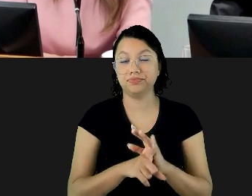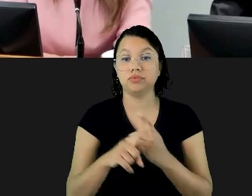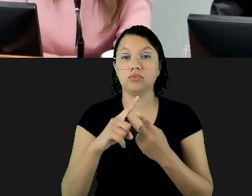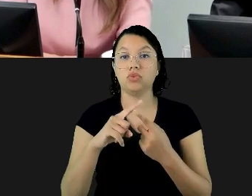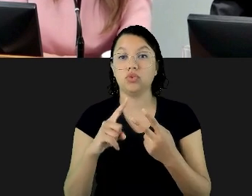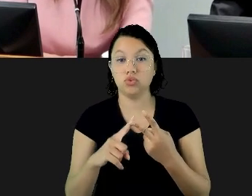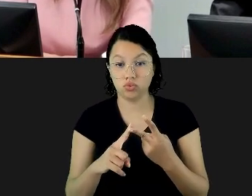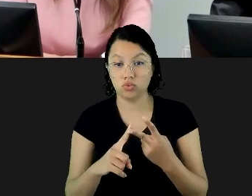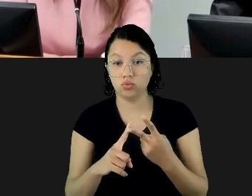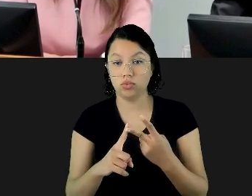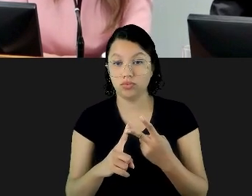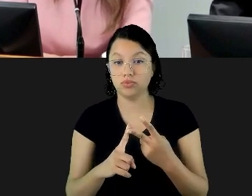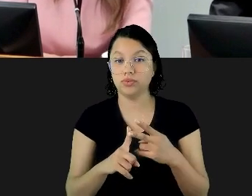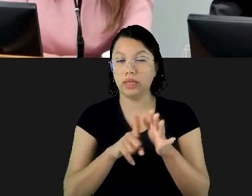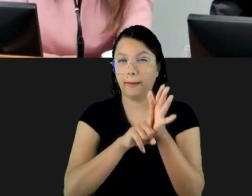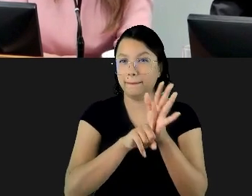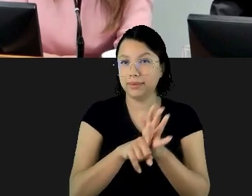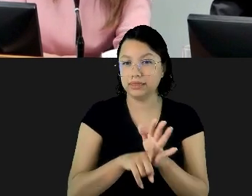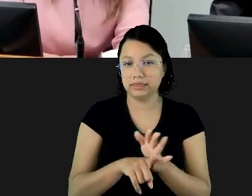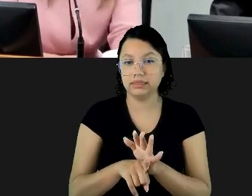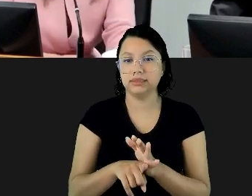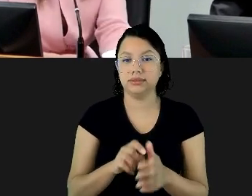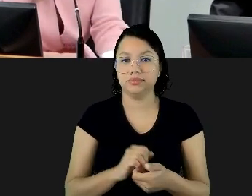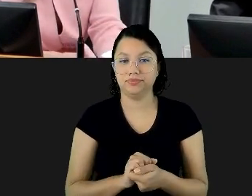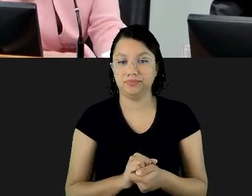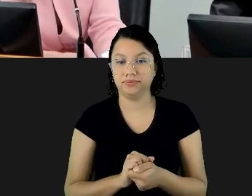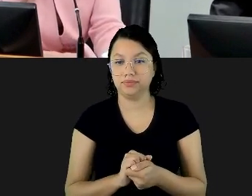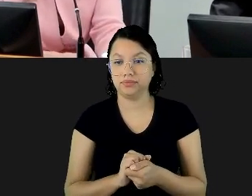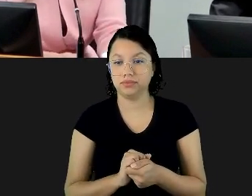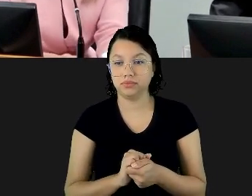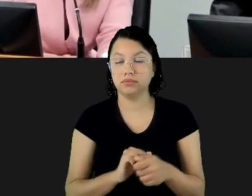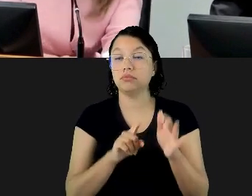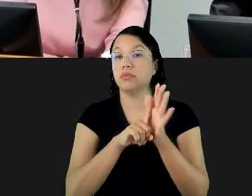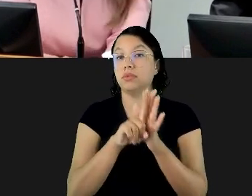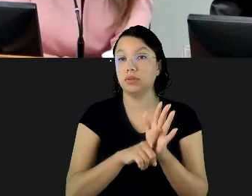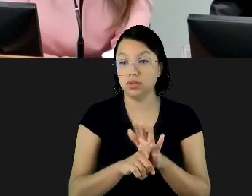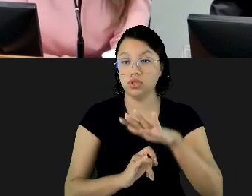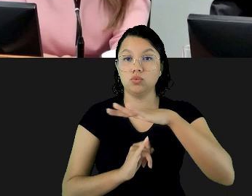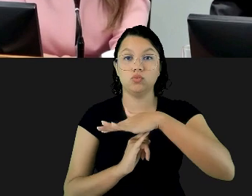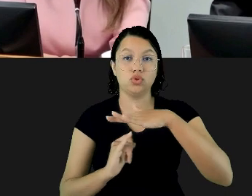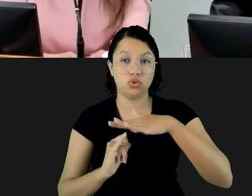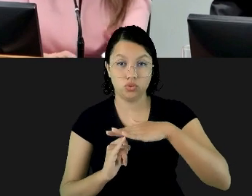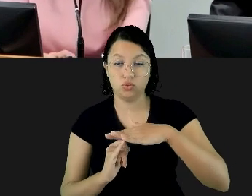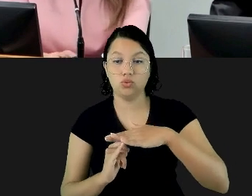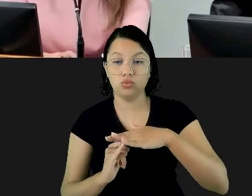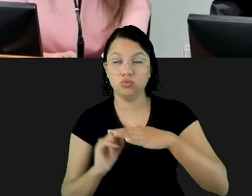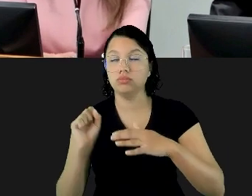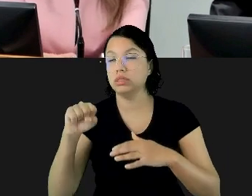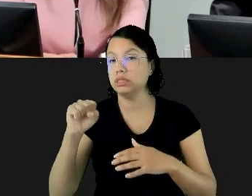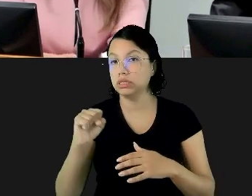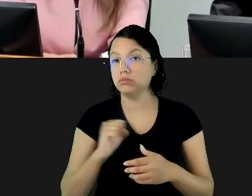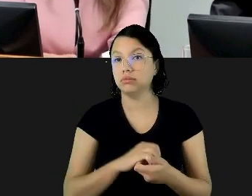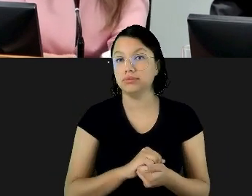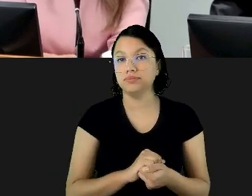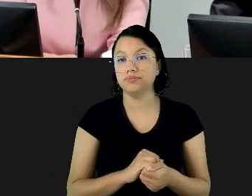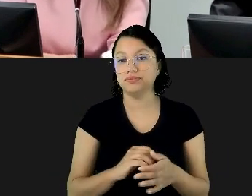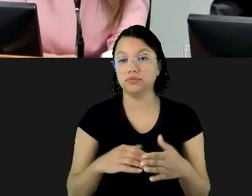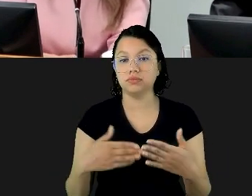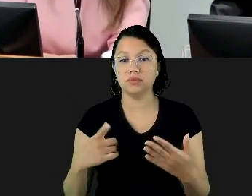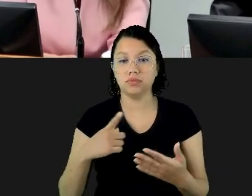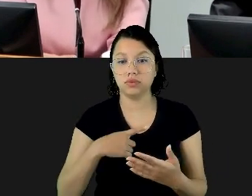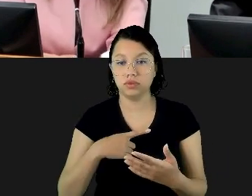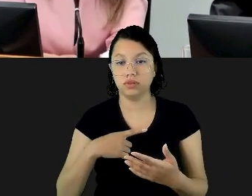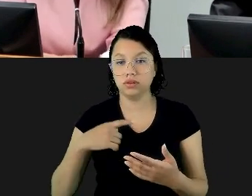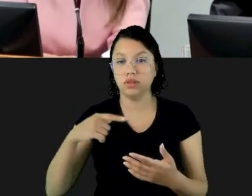nesse trabalho, fruto aí de pesquisas do IPEA, sim, senador, então o QR Code dos livros, nós temos um